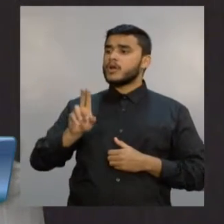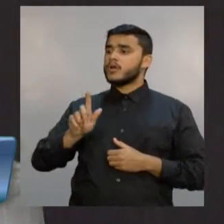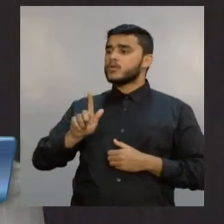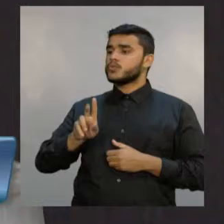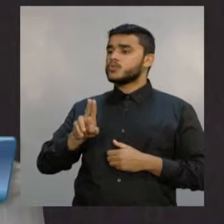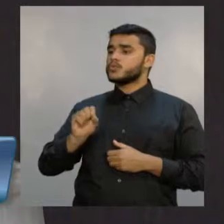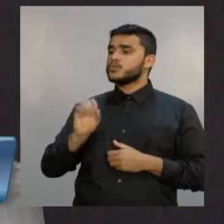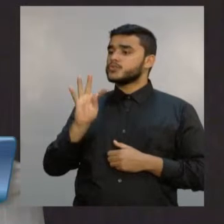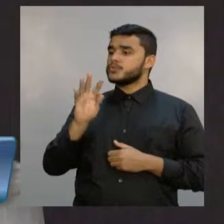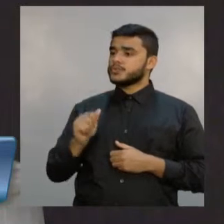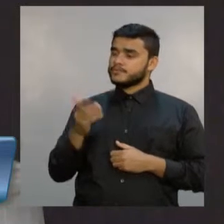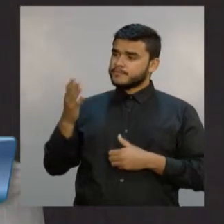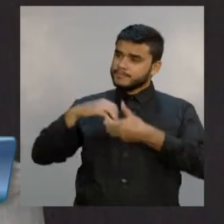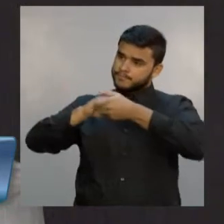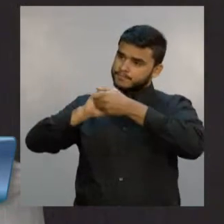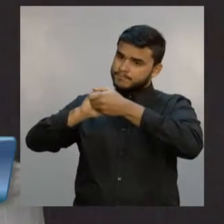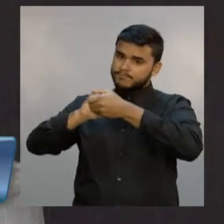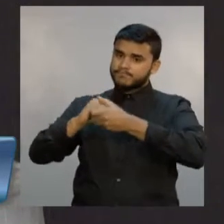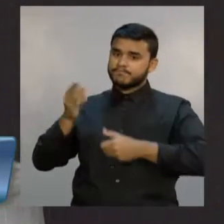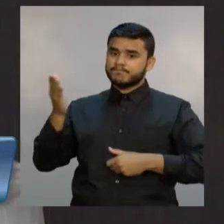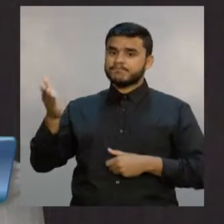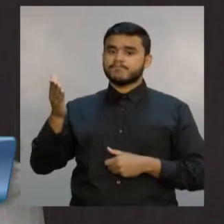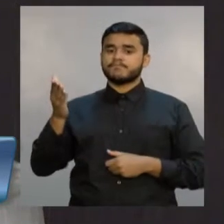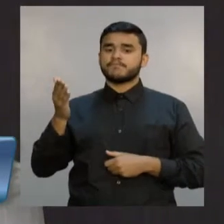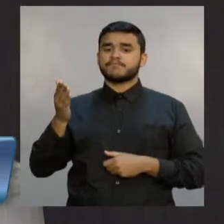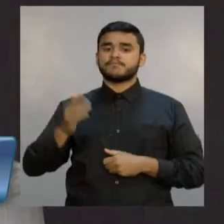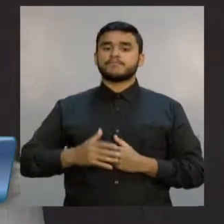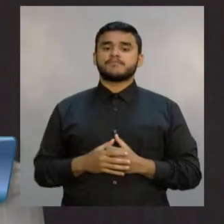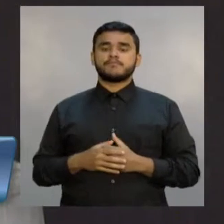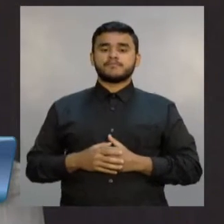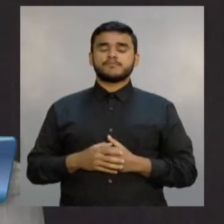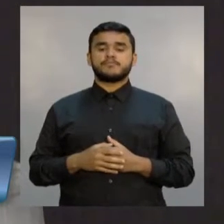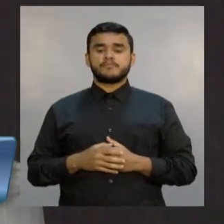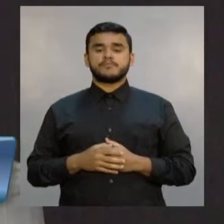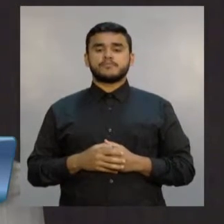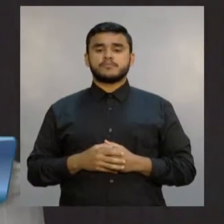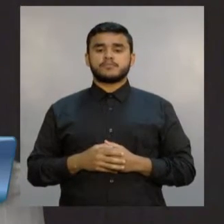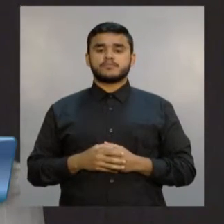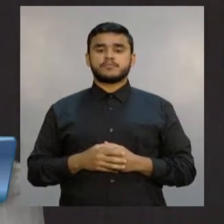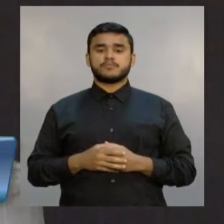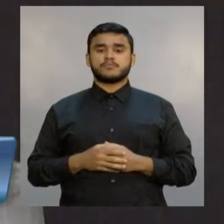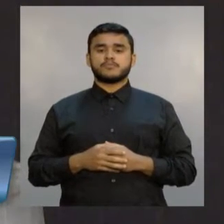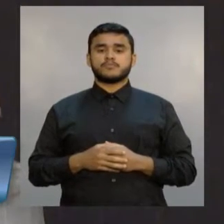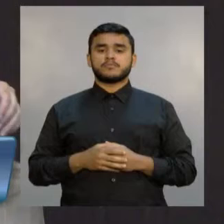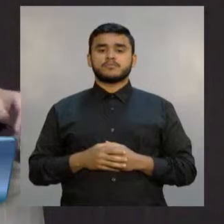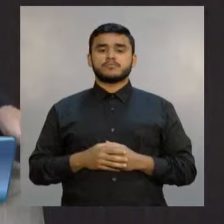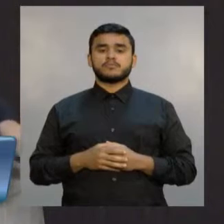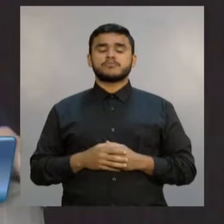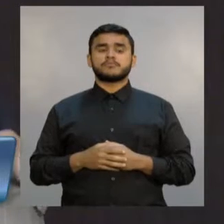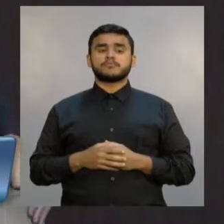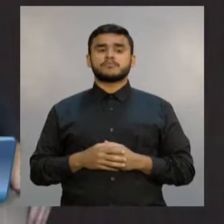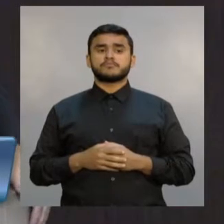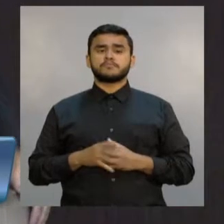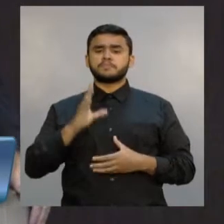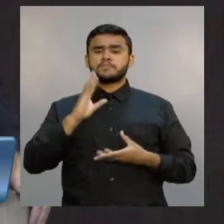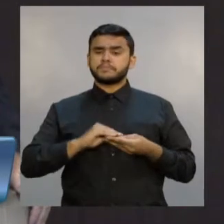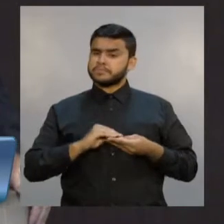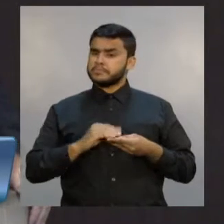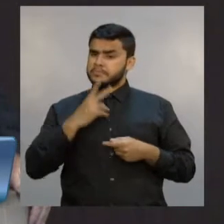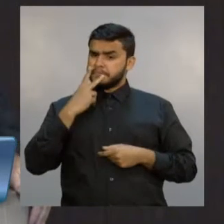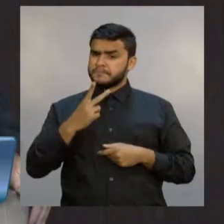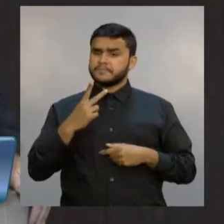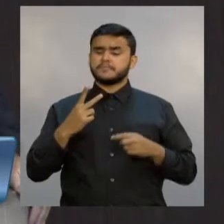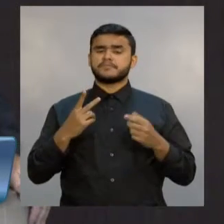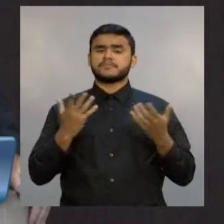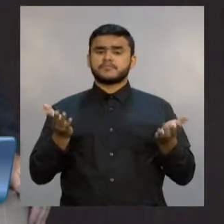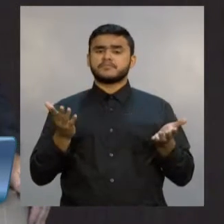agora falando do 8 de março, a deputada também é procuradora aqui da casa. Mas eu queria finalizar, mais uma vez pedindo